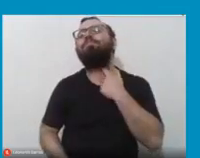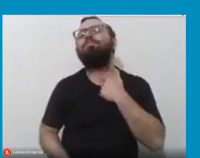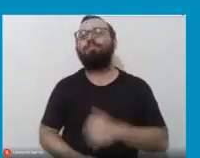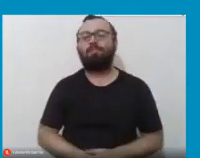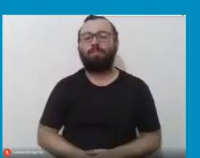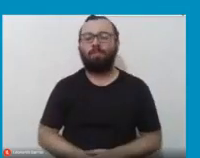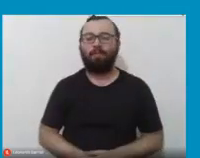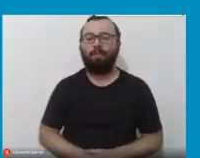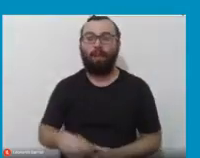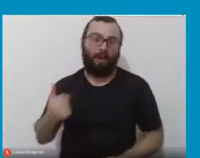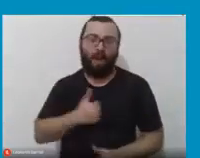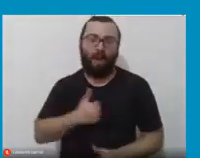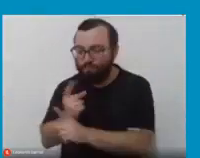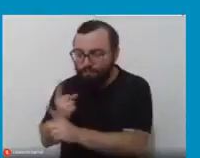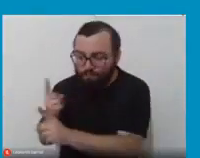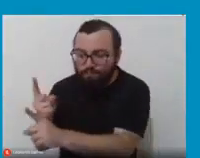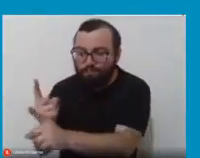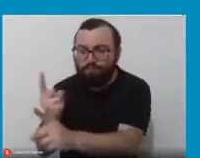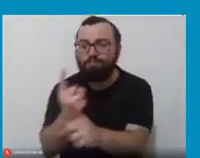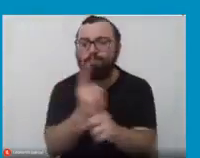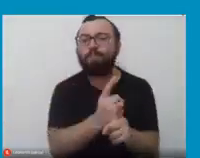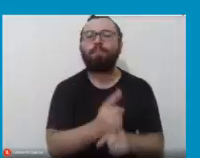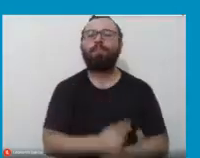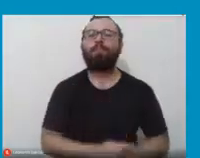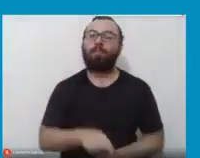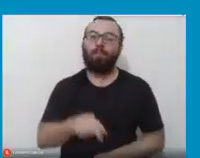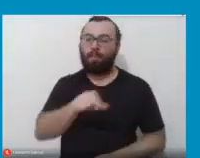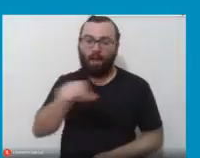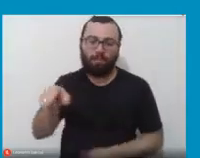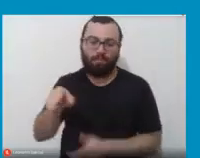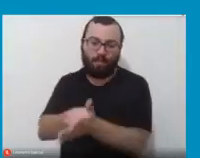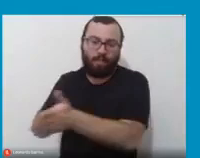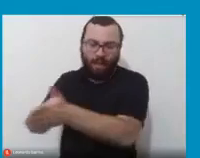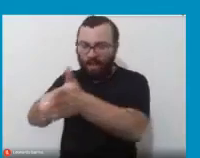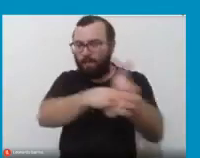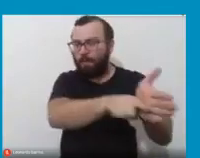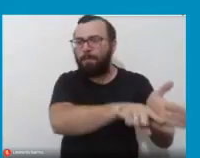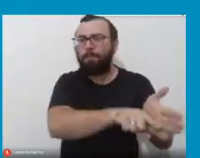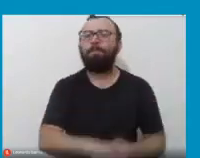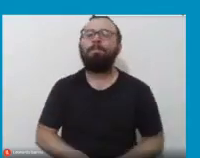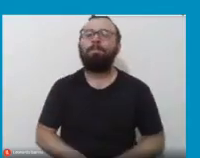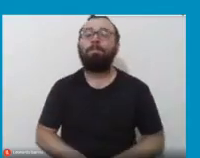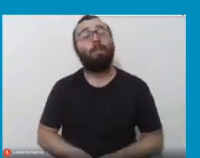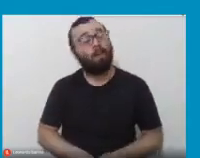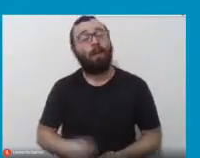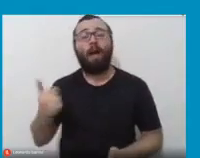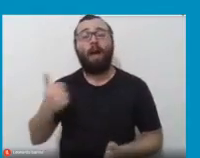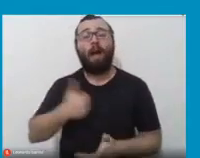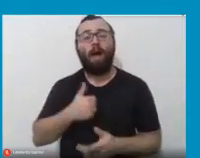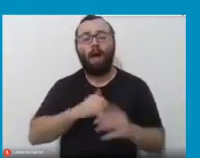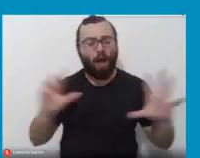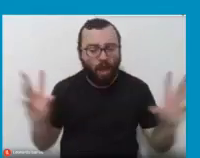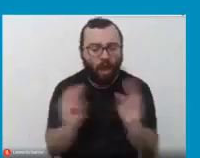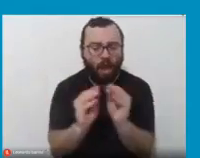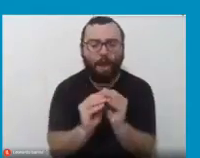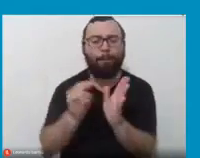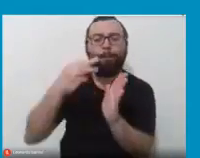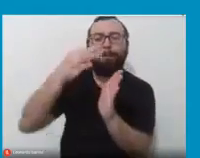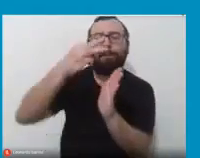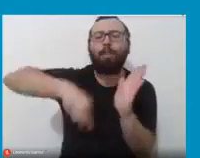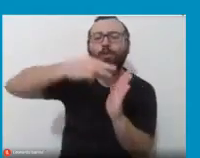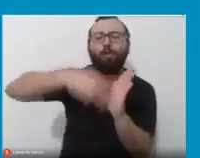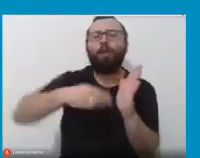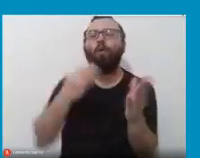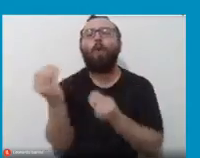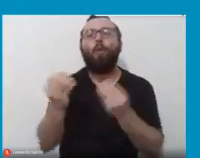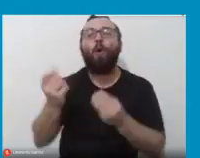que foi encontrado ali nessas análises, né. E eu combinei isso metodologicamente com análises